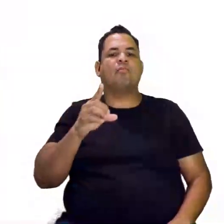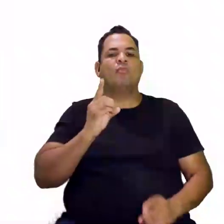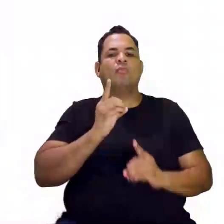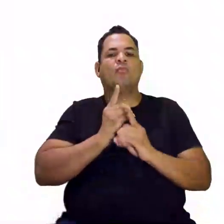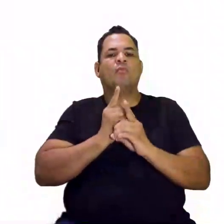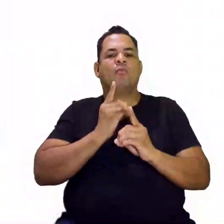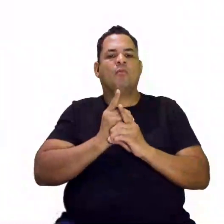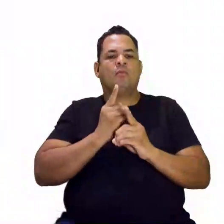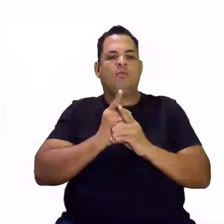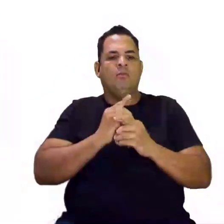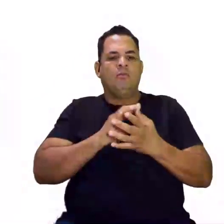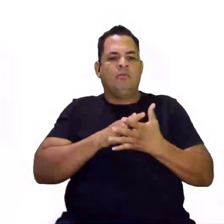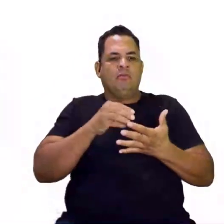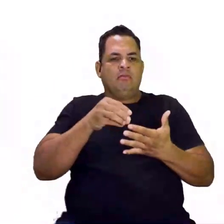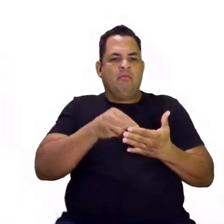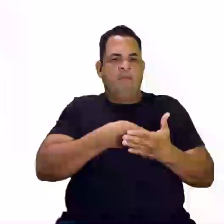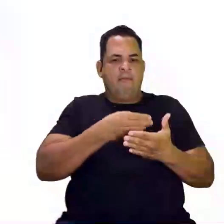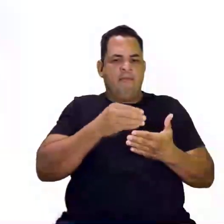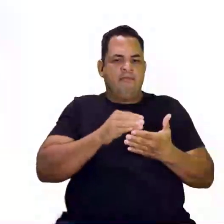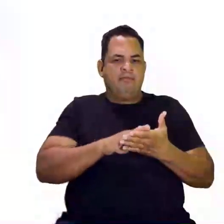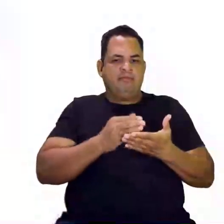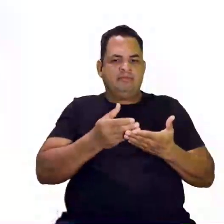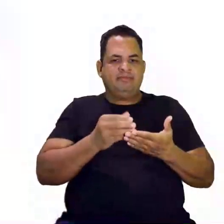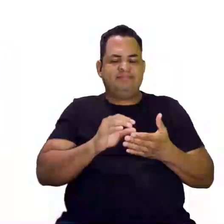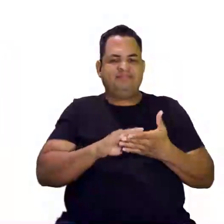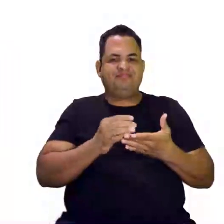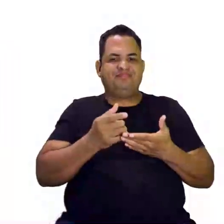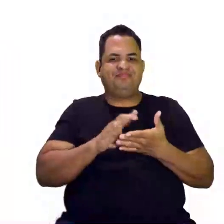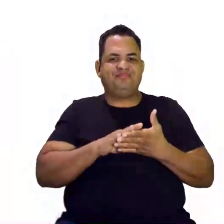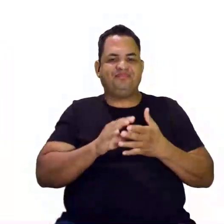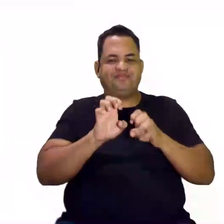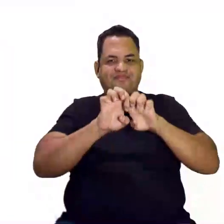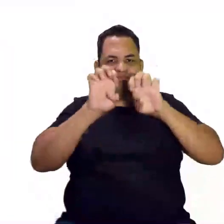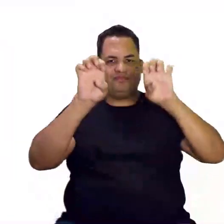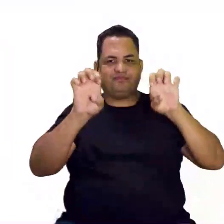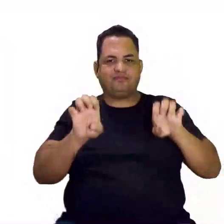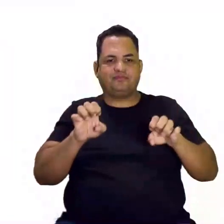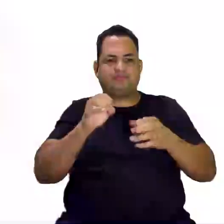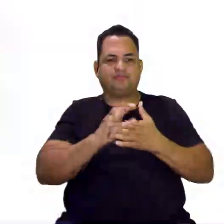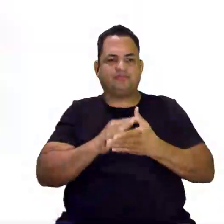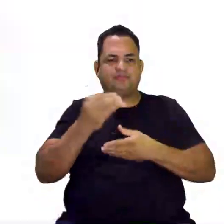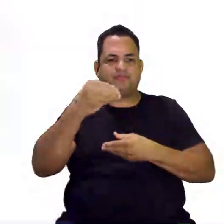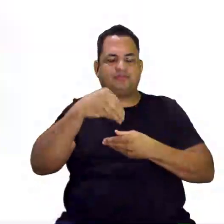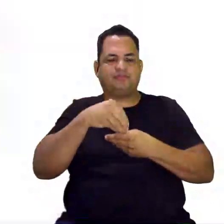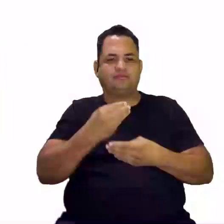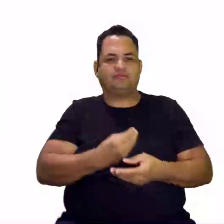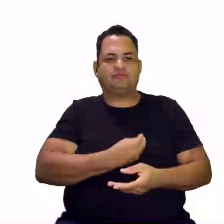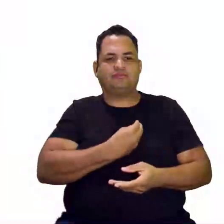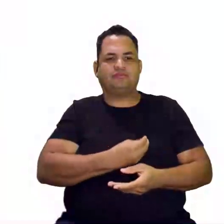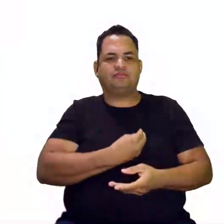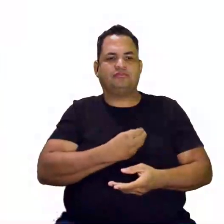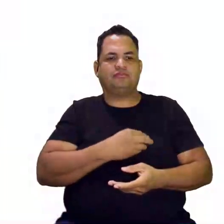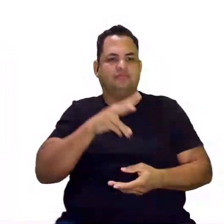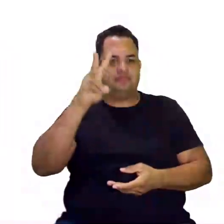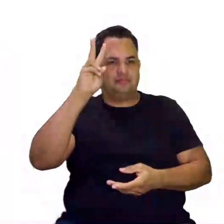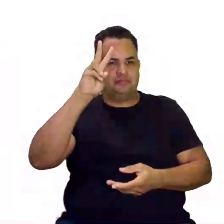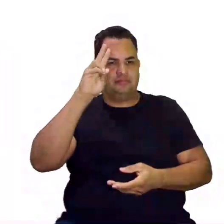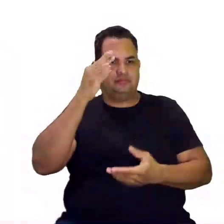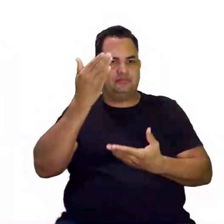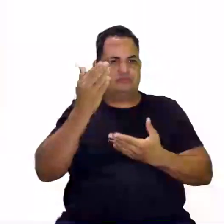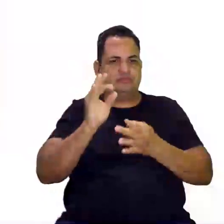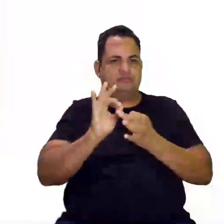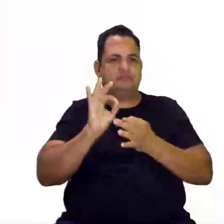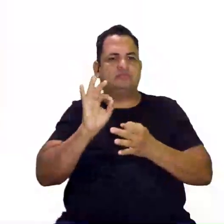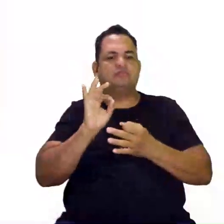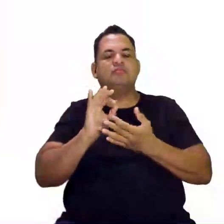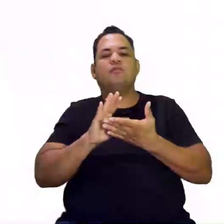As conchas, né? Os somatofósseis, ou seja, estruturas que faz parte do ser vivo, lembra onde é ou o